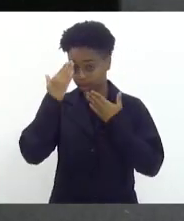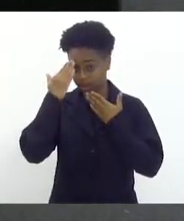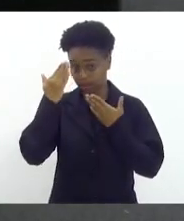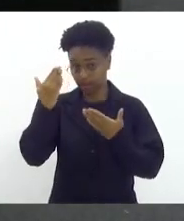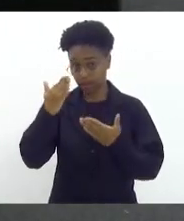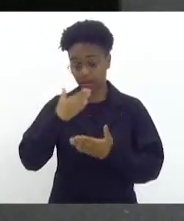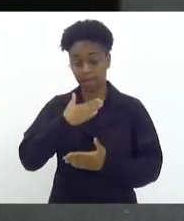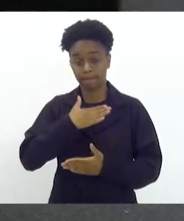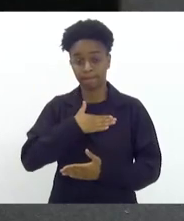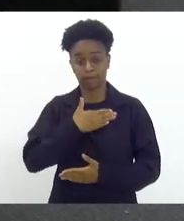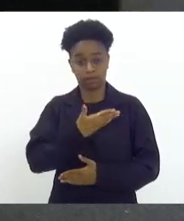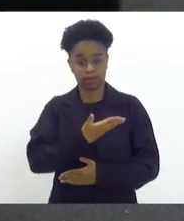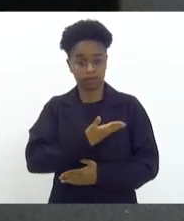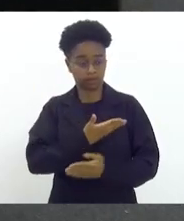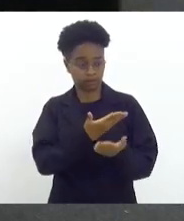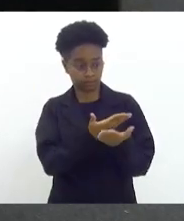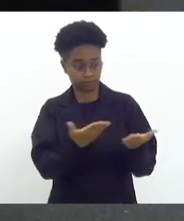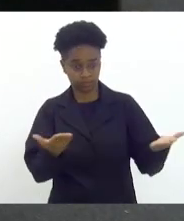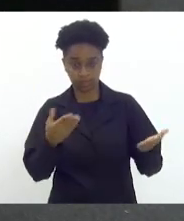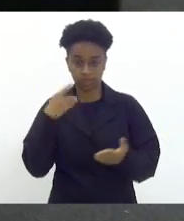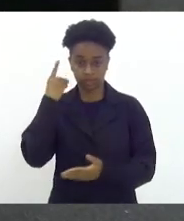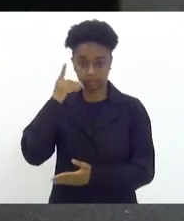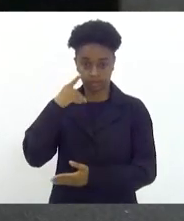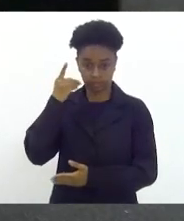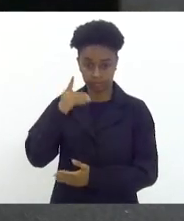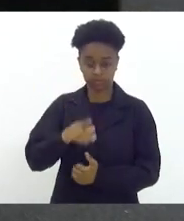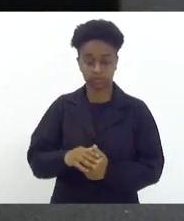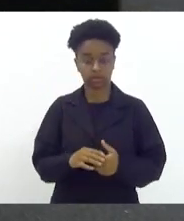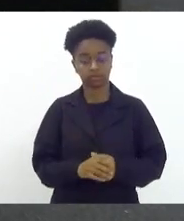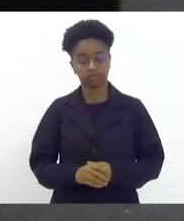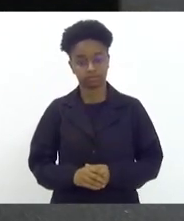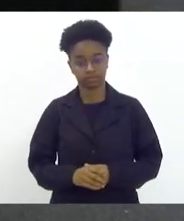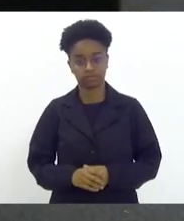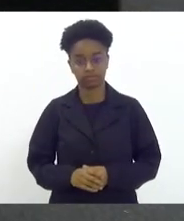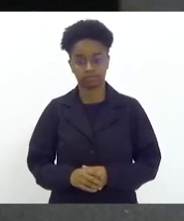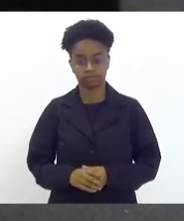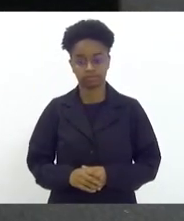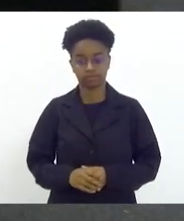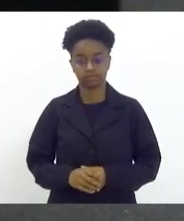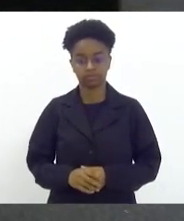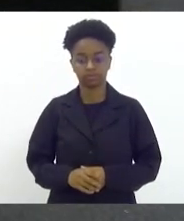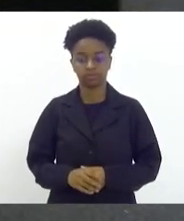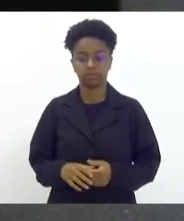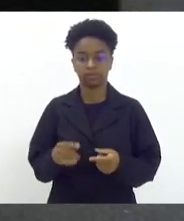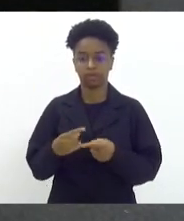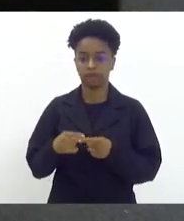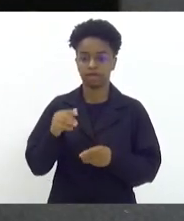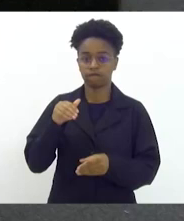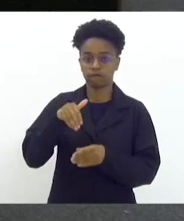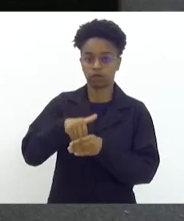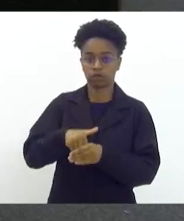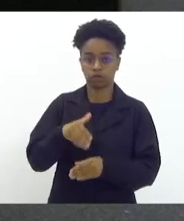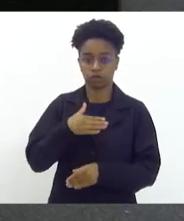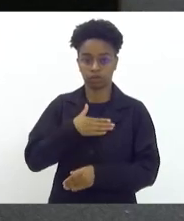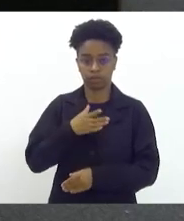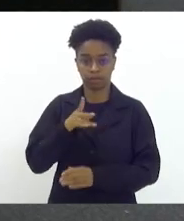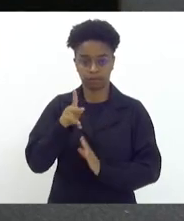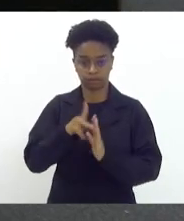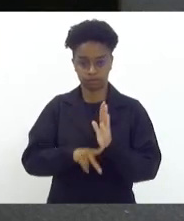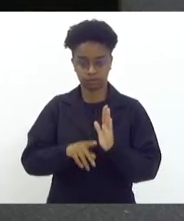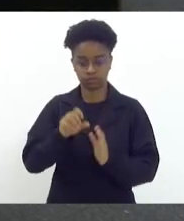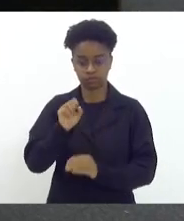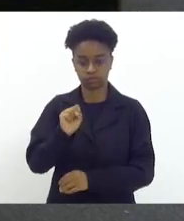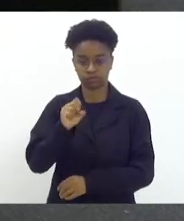os meus pares os deputados desta casa que votaram no nosso projeto 85/2023